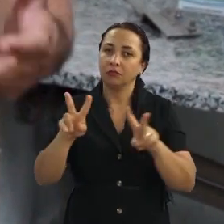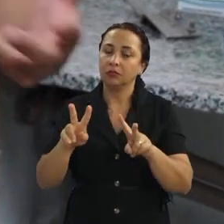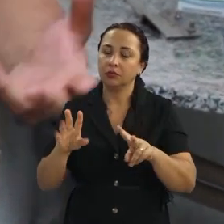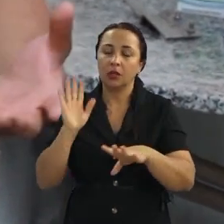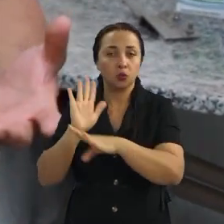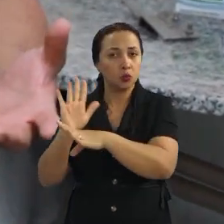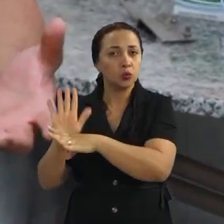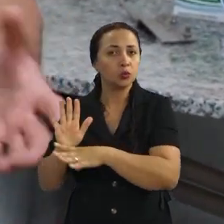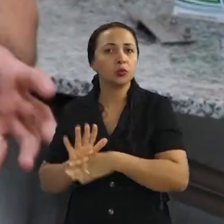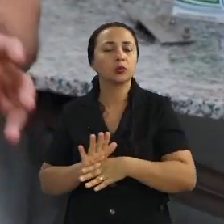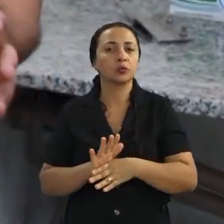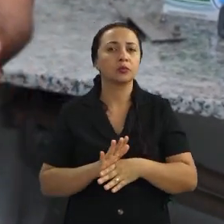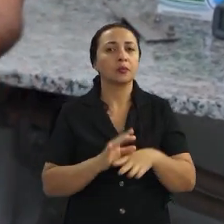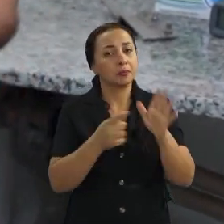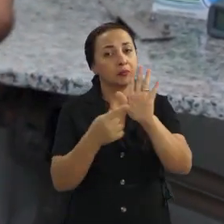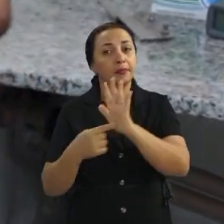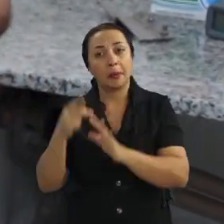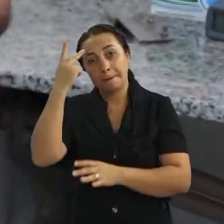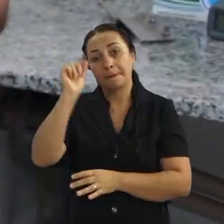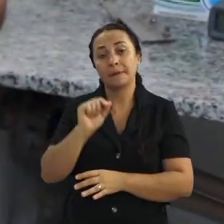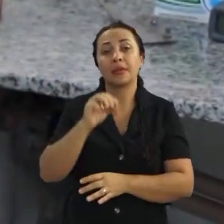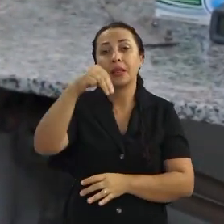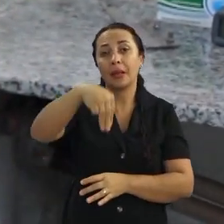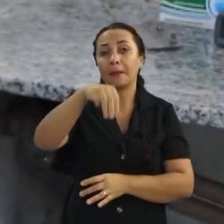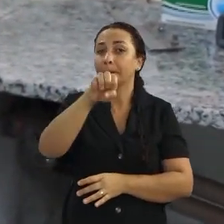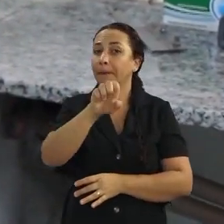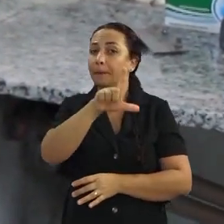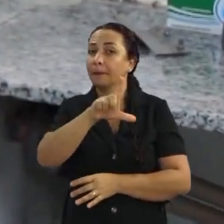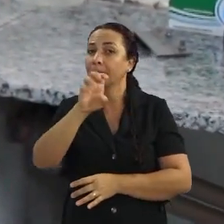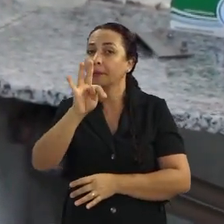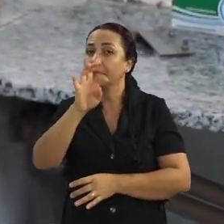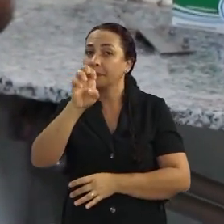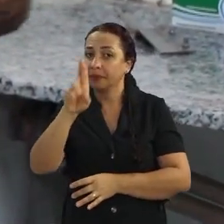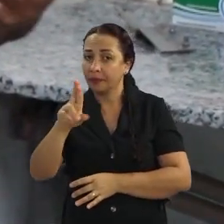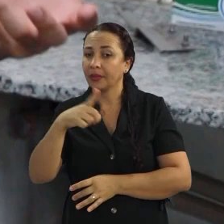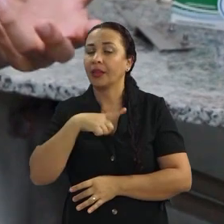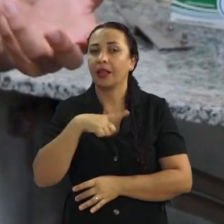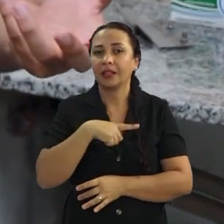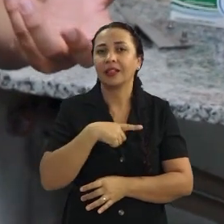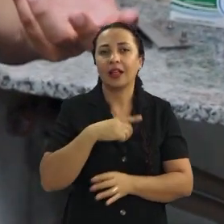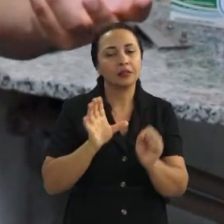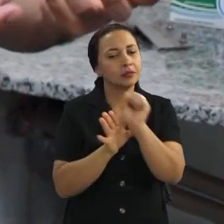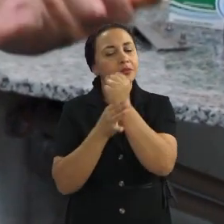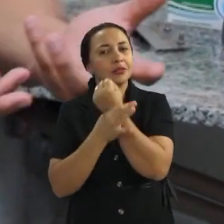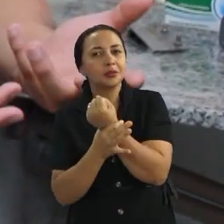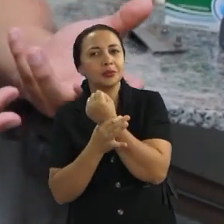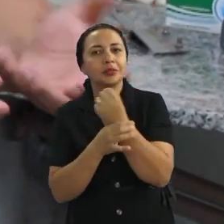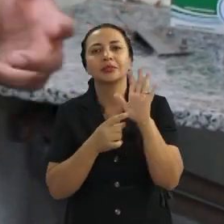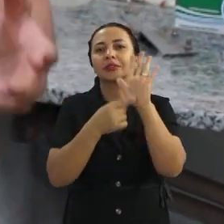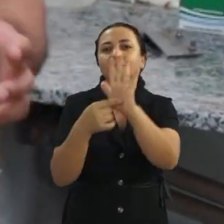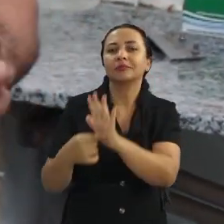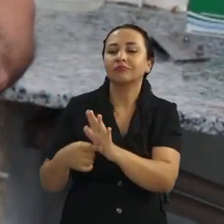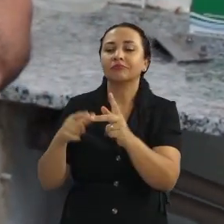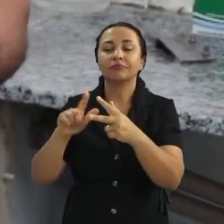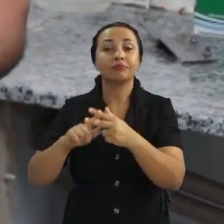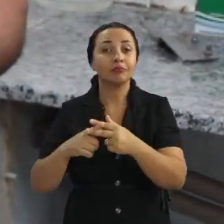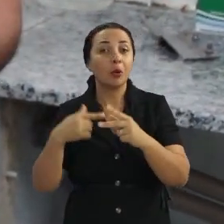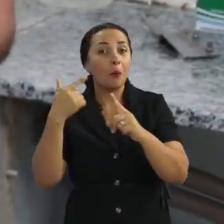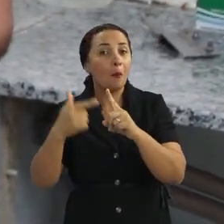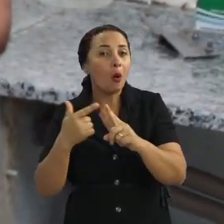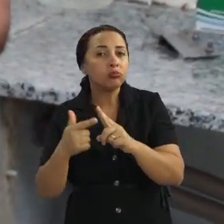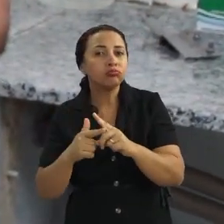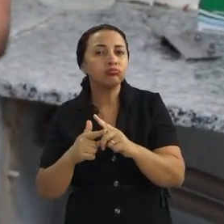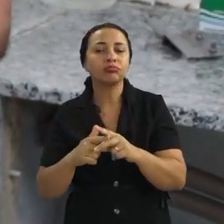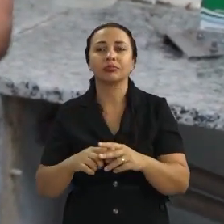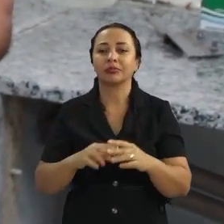vem fazendo essas contribuições para que a melter né ela tenha segurança em colocar esse